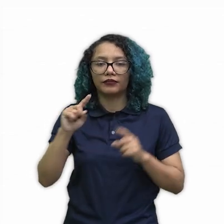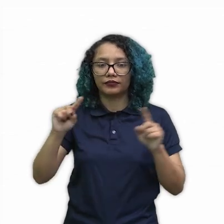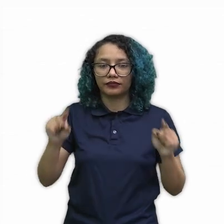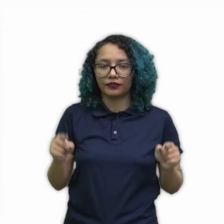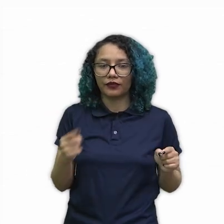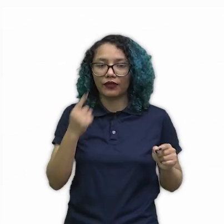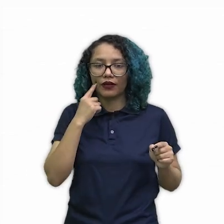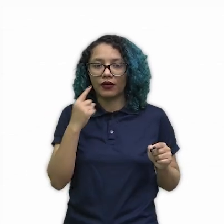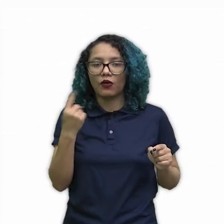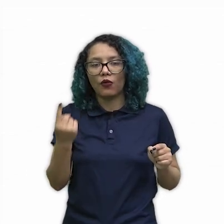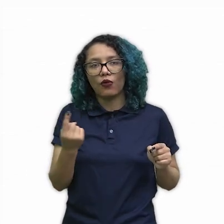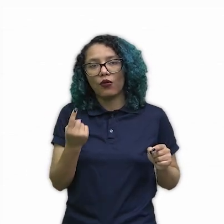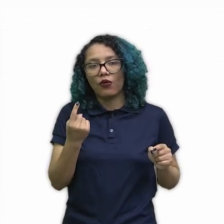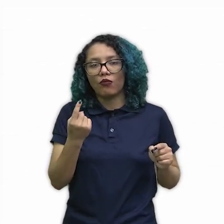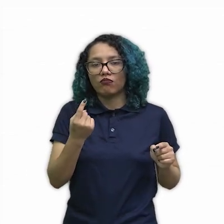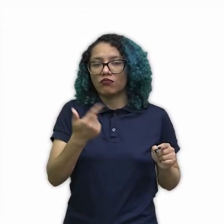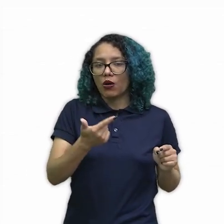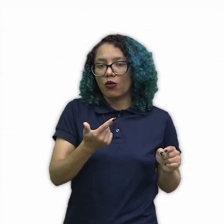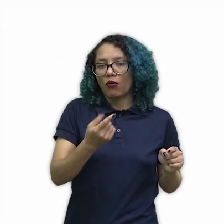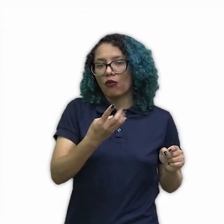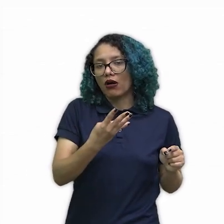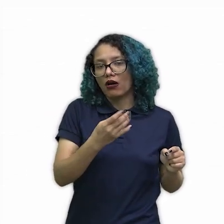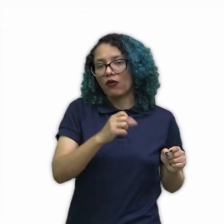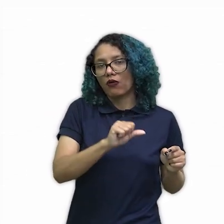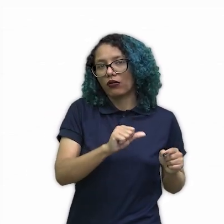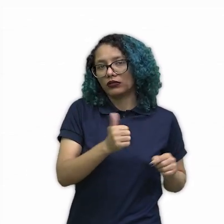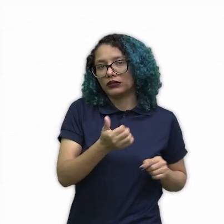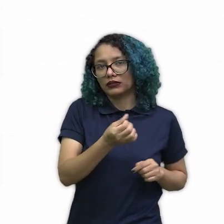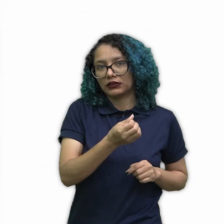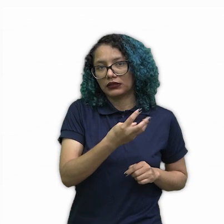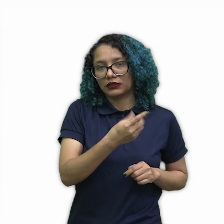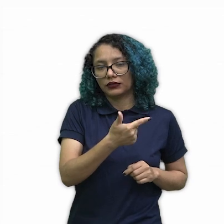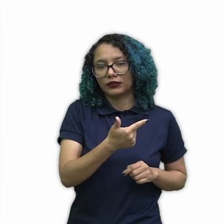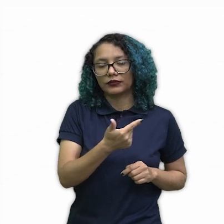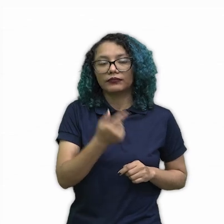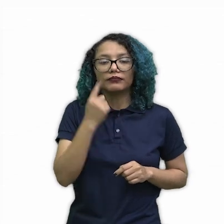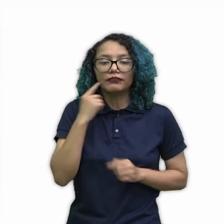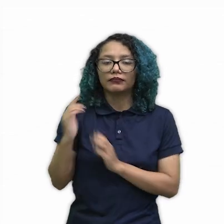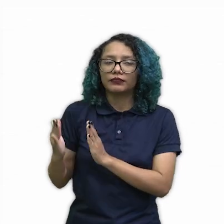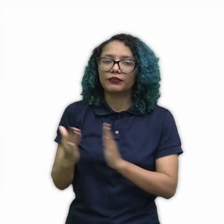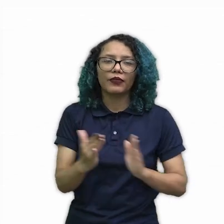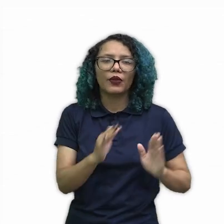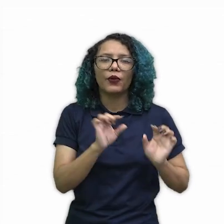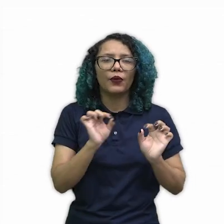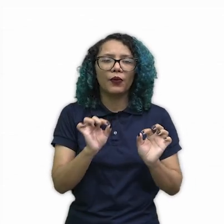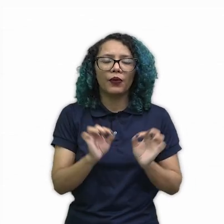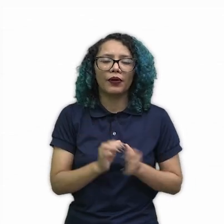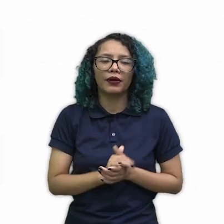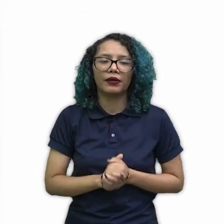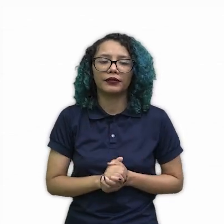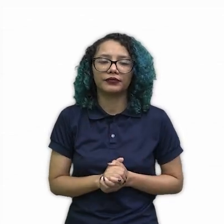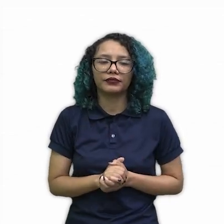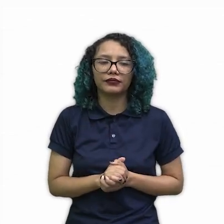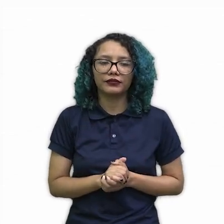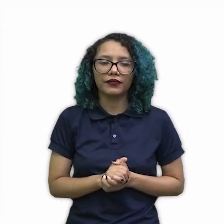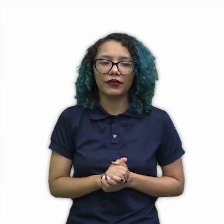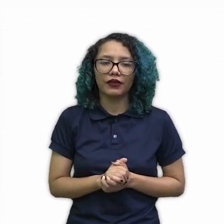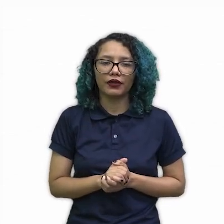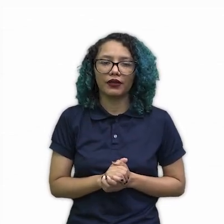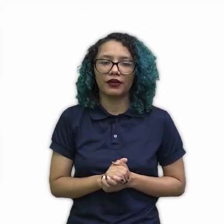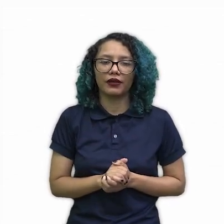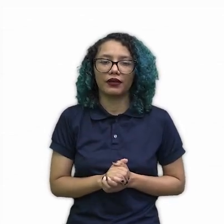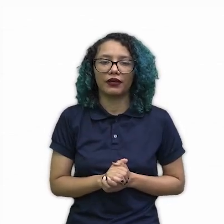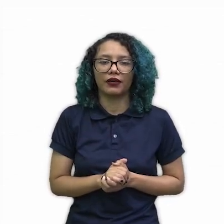16, 32. Perceberam? Essa sequência, pessoal, é uma sequência que ela cresce de